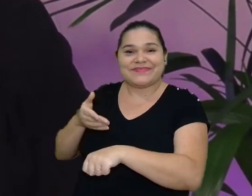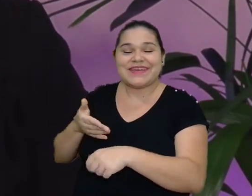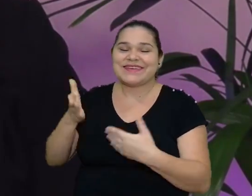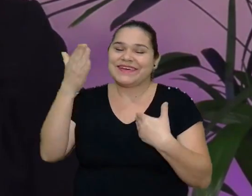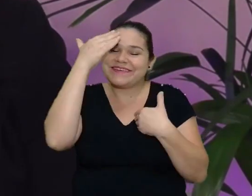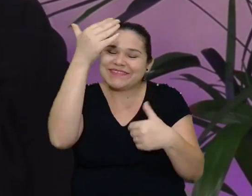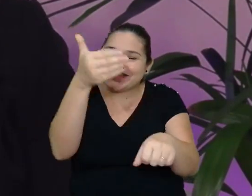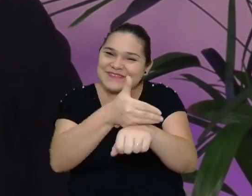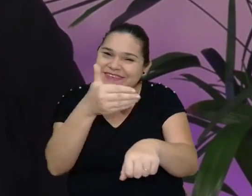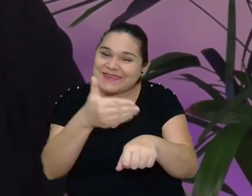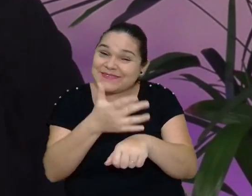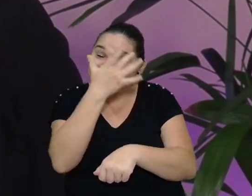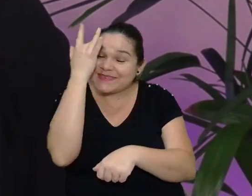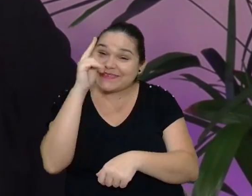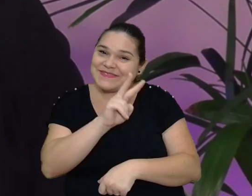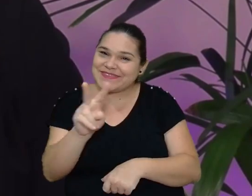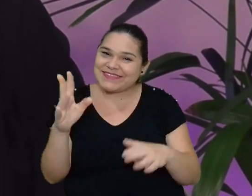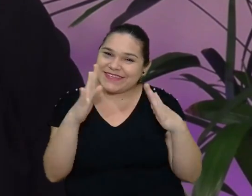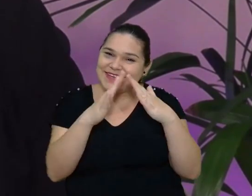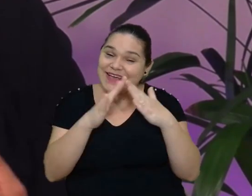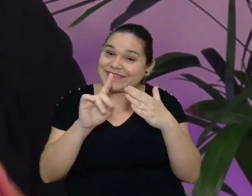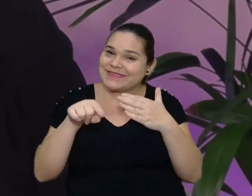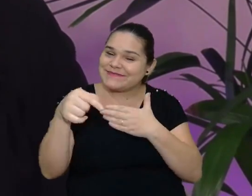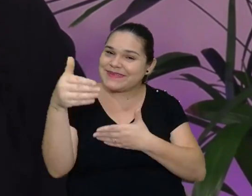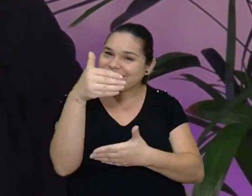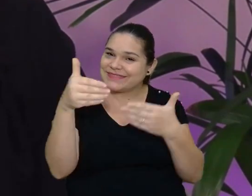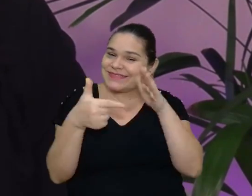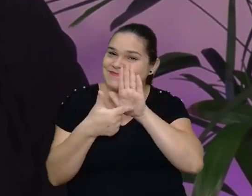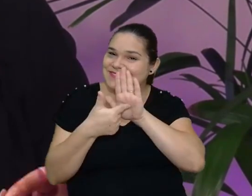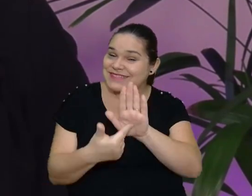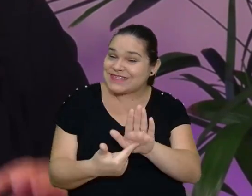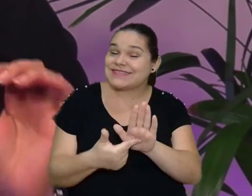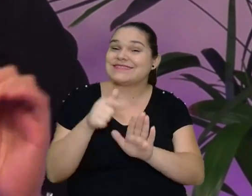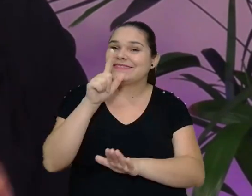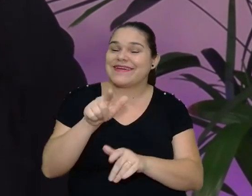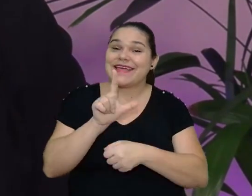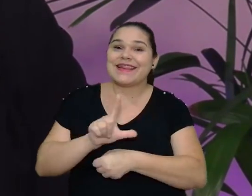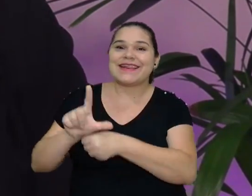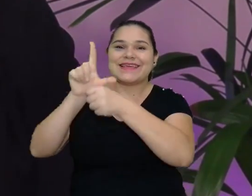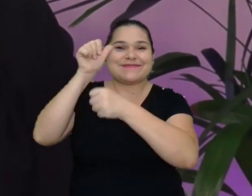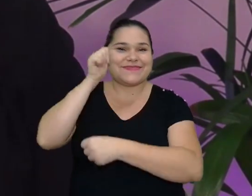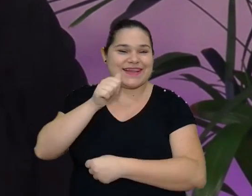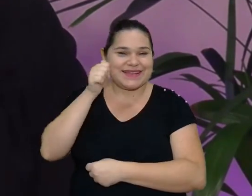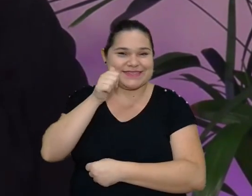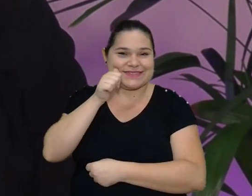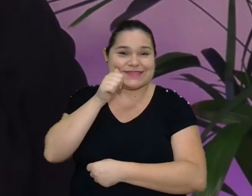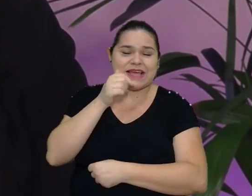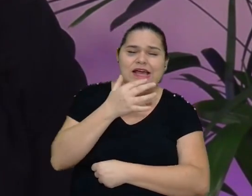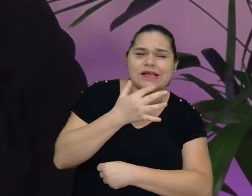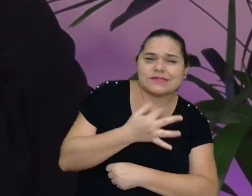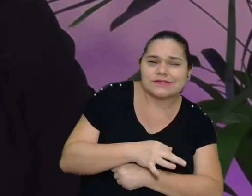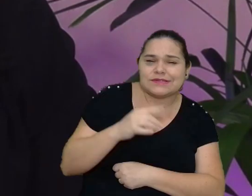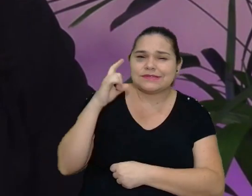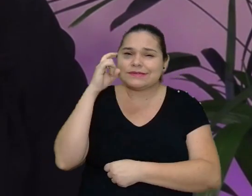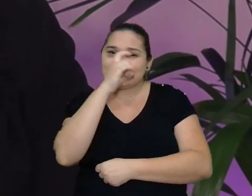quem assistiu aí em casa. Fiquem com o próximo painel que vai falar sobre liderança feminina, com o nome As Dores e as Delícias de Liderar.